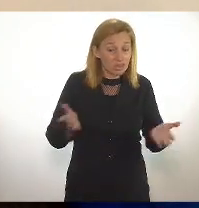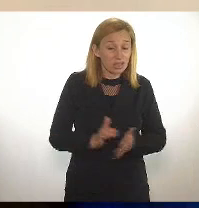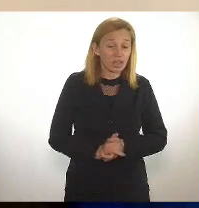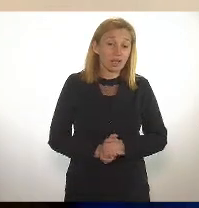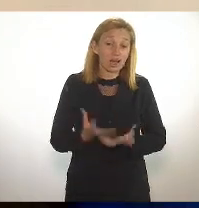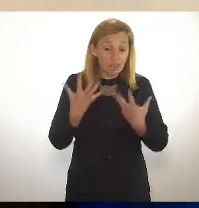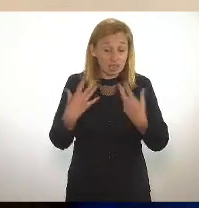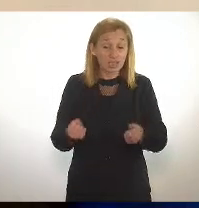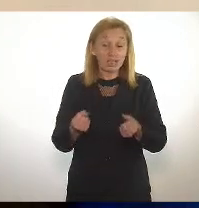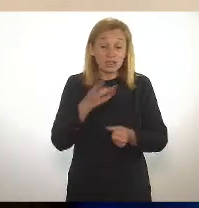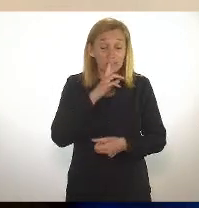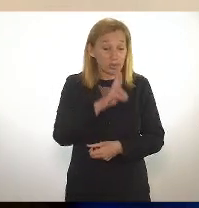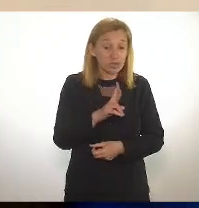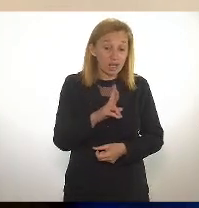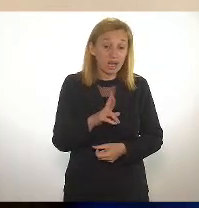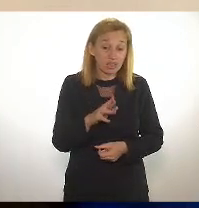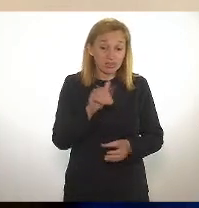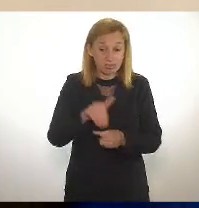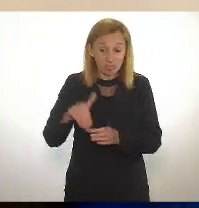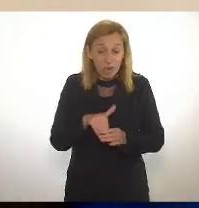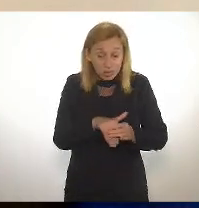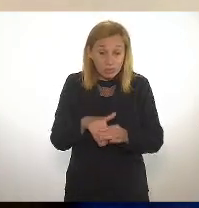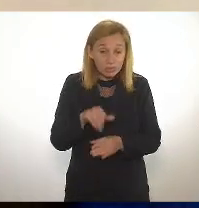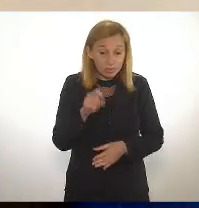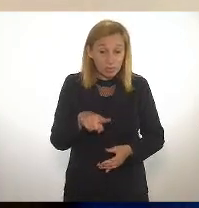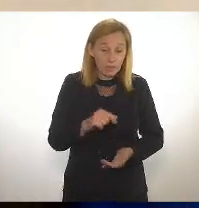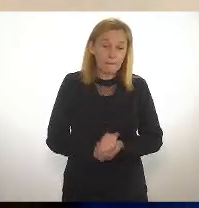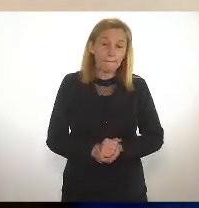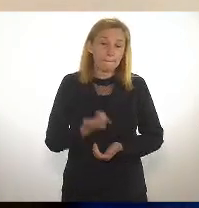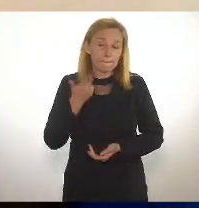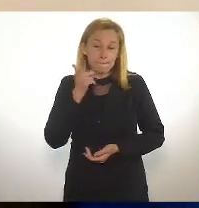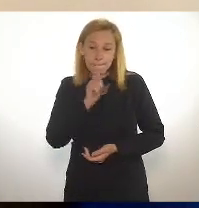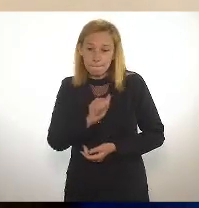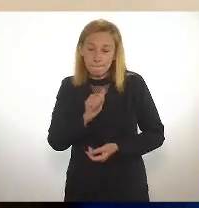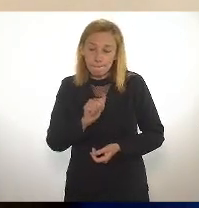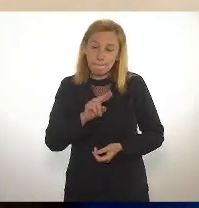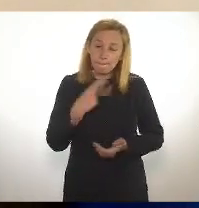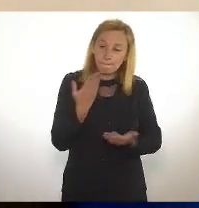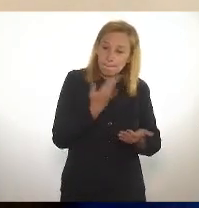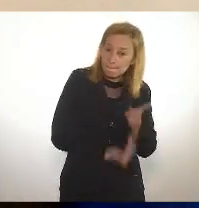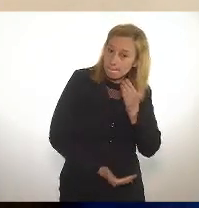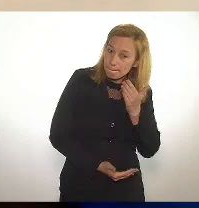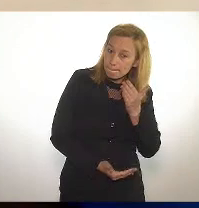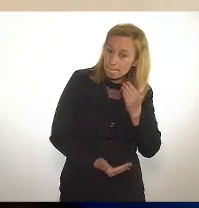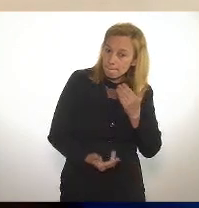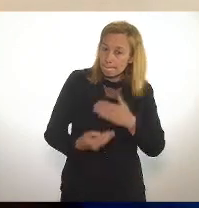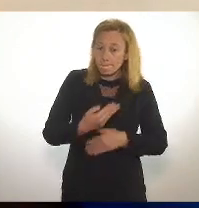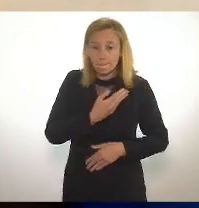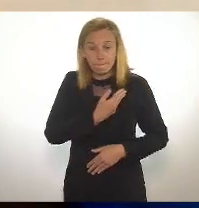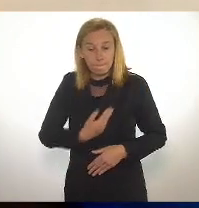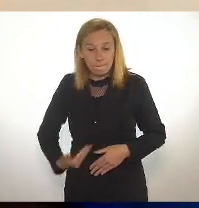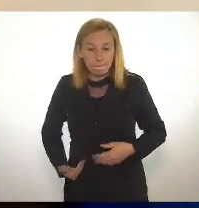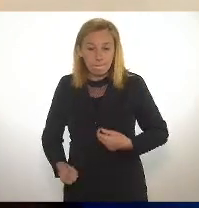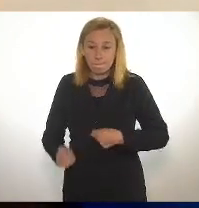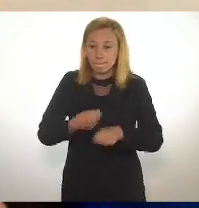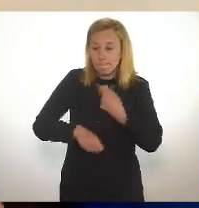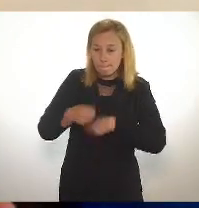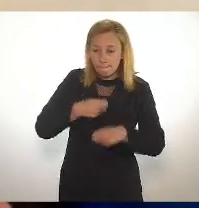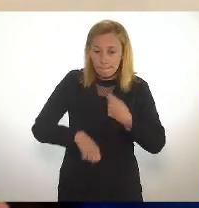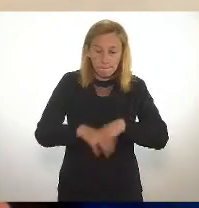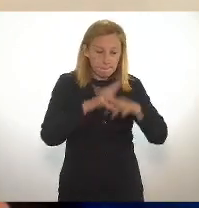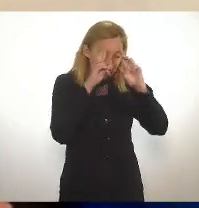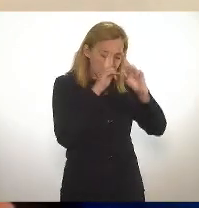aceitação do resultado que está vindo das urnas. Eleição se ganha, eleição se perde. Se governa, se faz oposição, mas se respeita